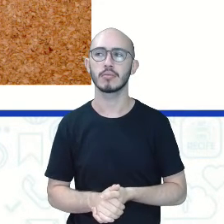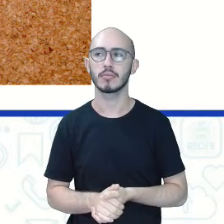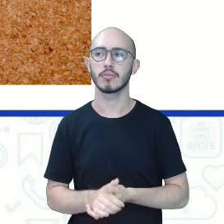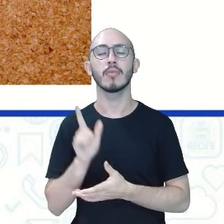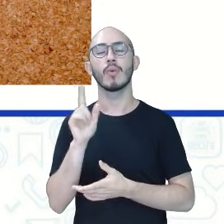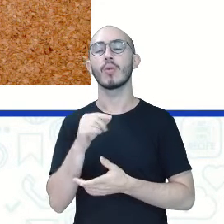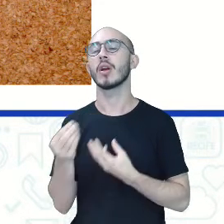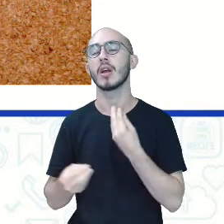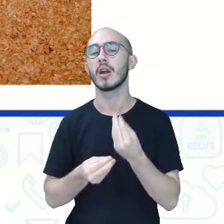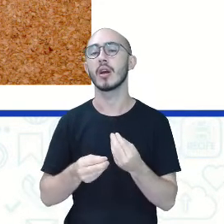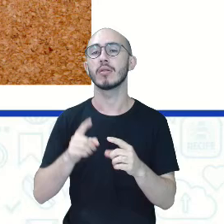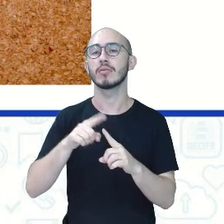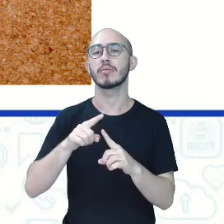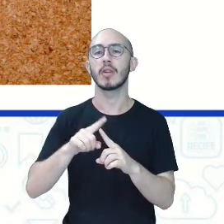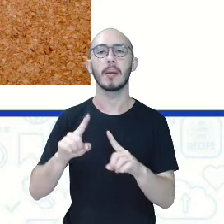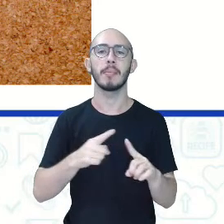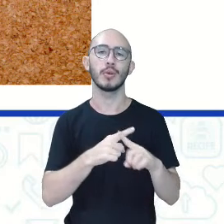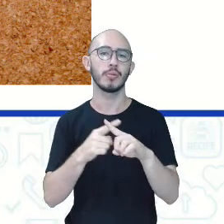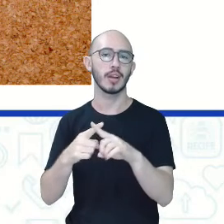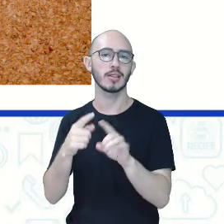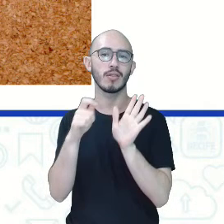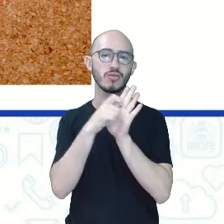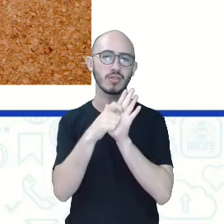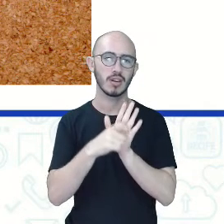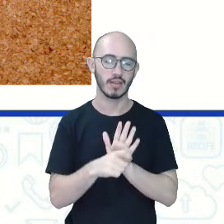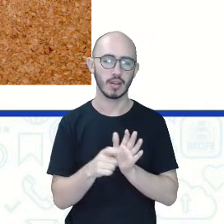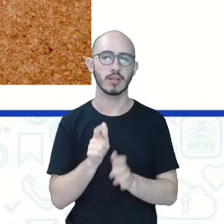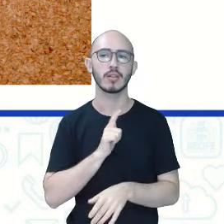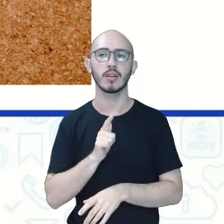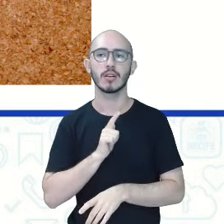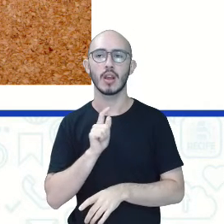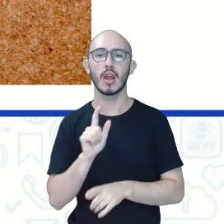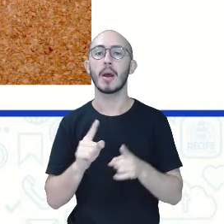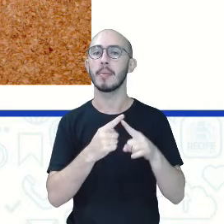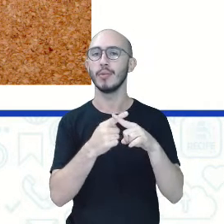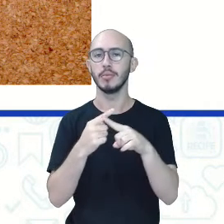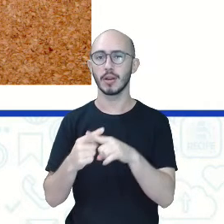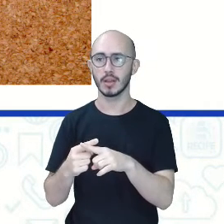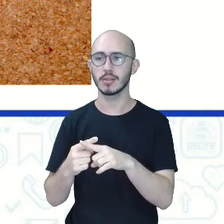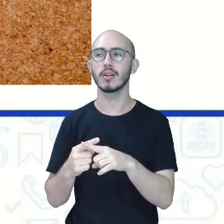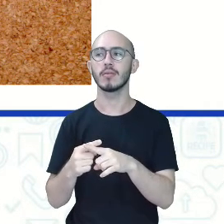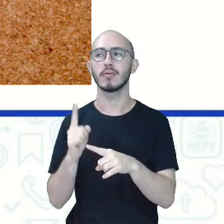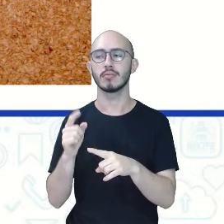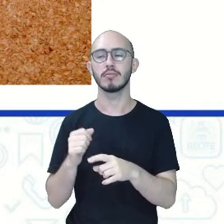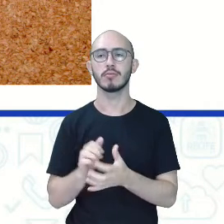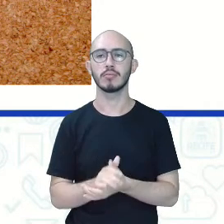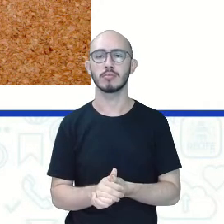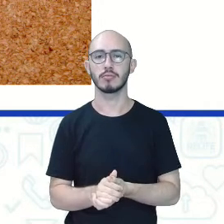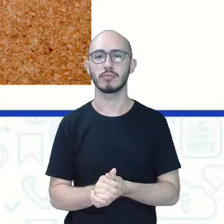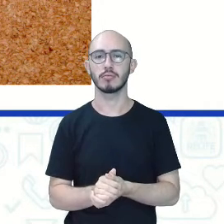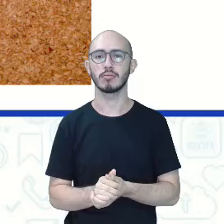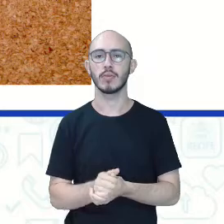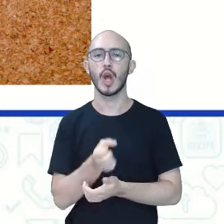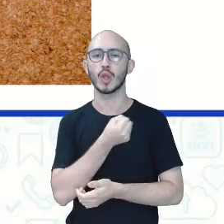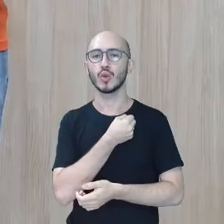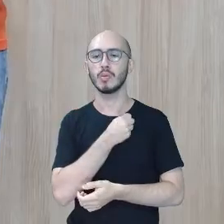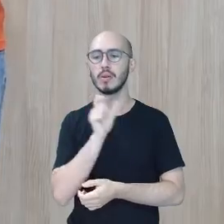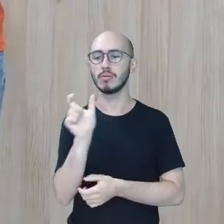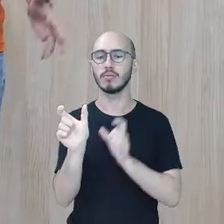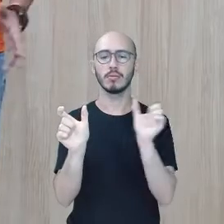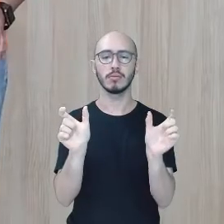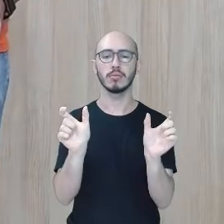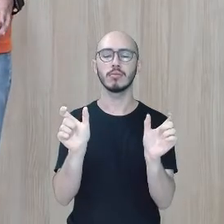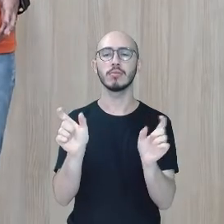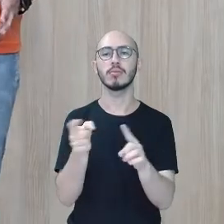na forma de multiplicação. Então, se você tem aí uma multiplicação de 2 fatores, né, a gente tem aí